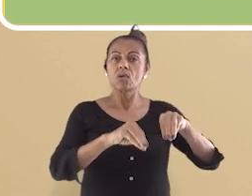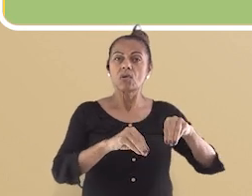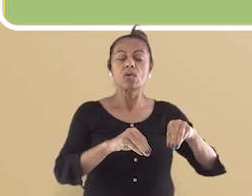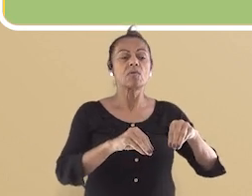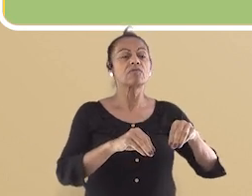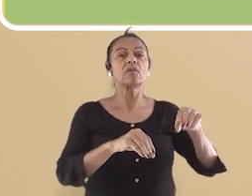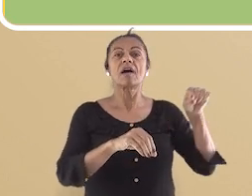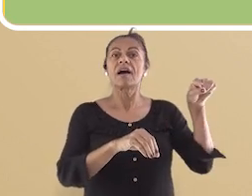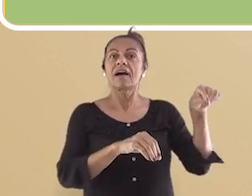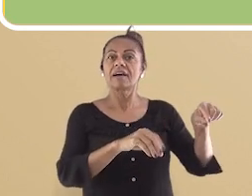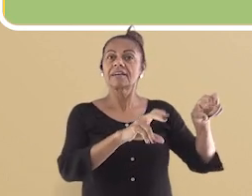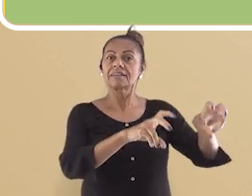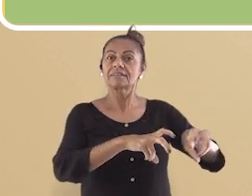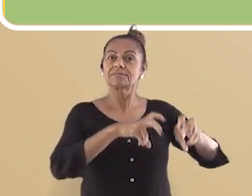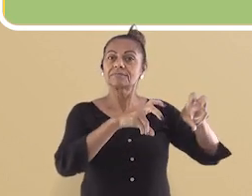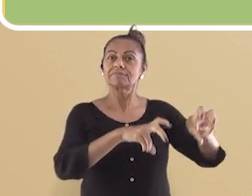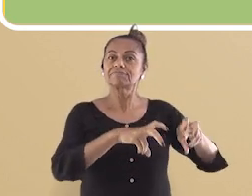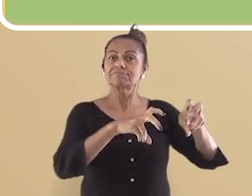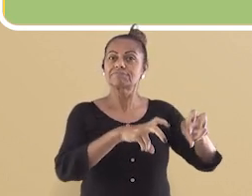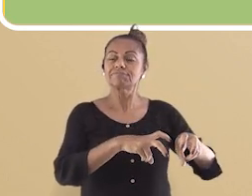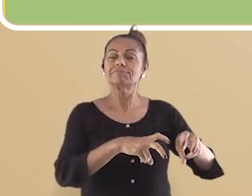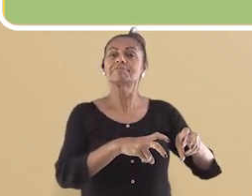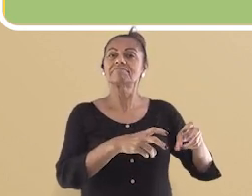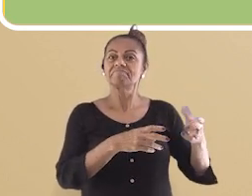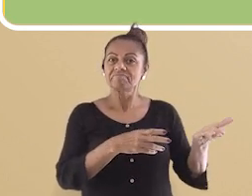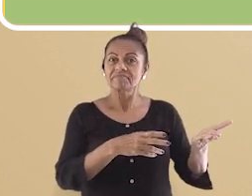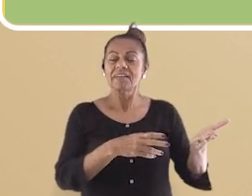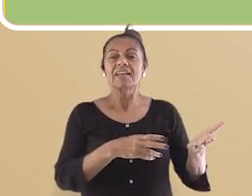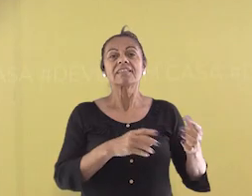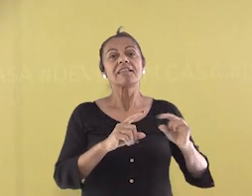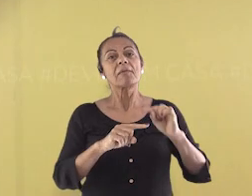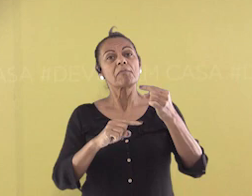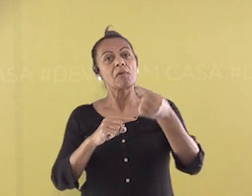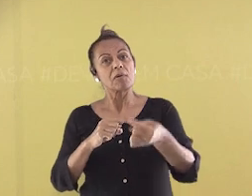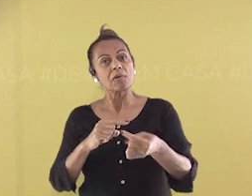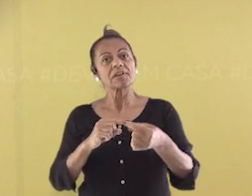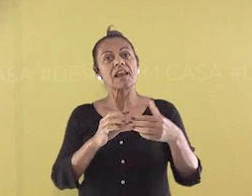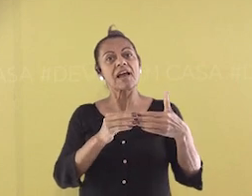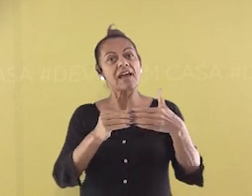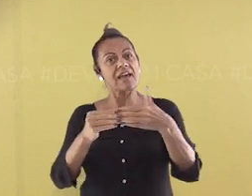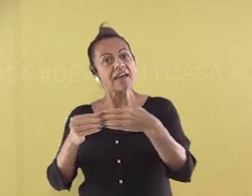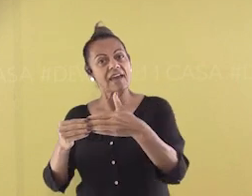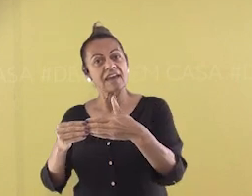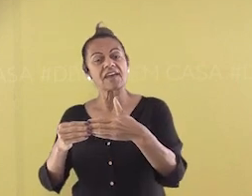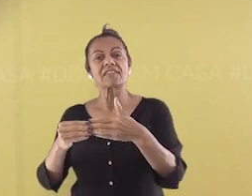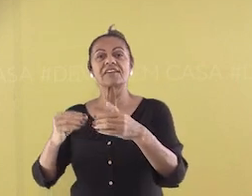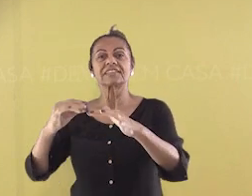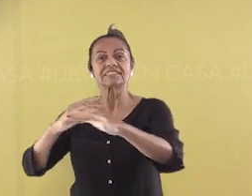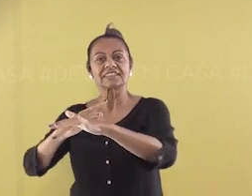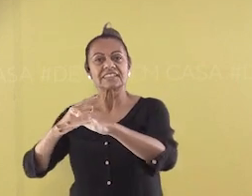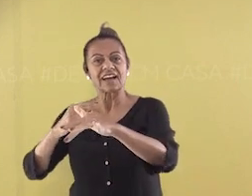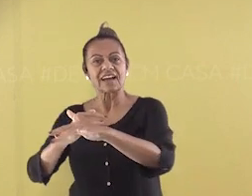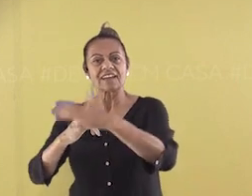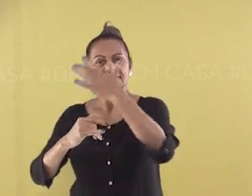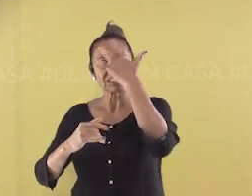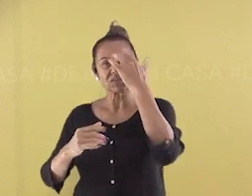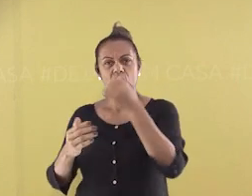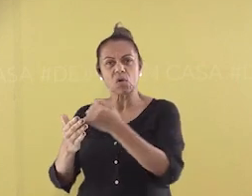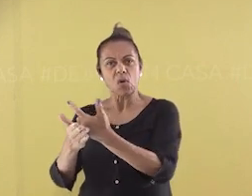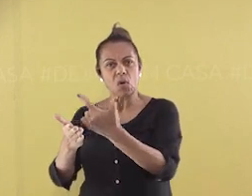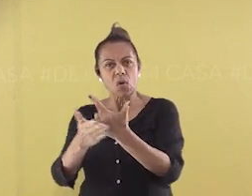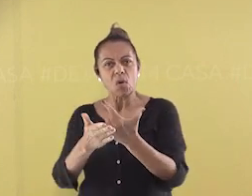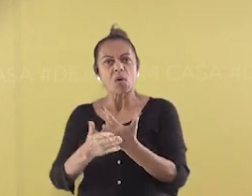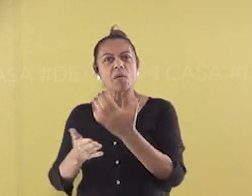esses produtos de quem os produziu, agricultores, pecuaristas, movimentando assim a economia do país.